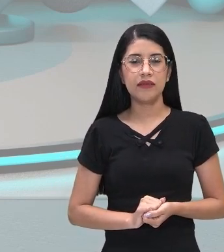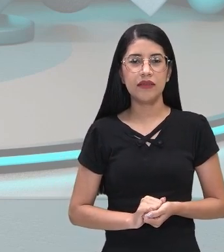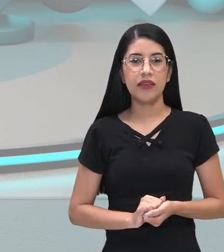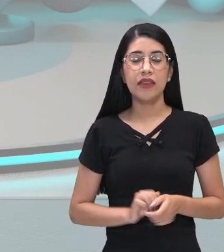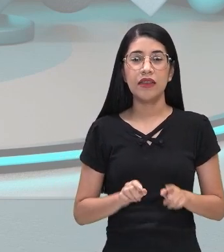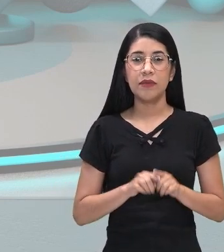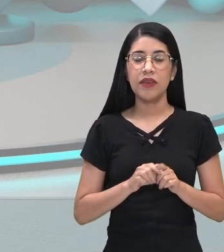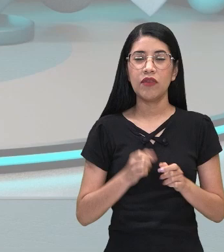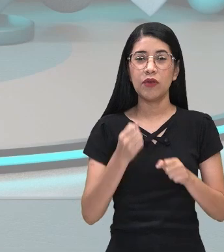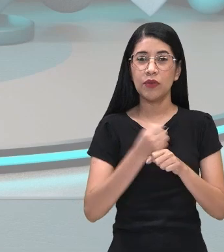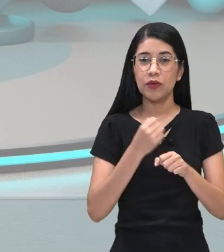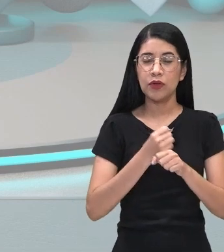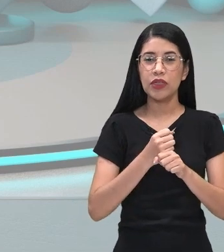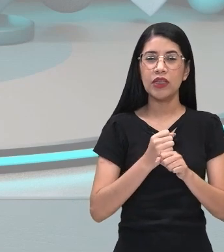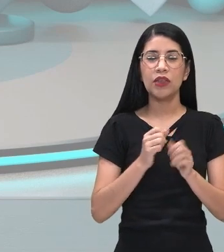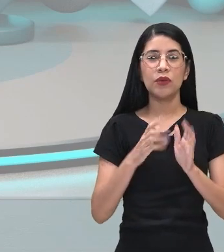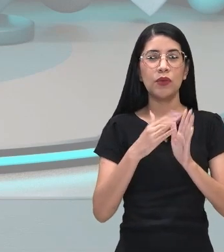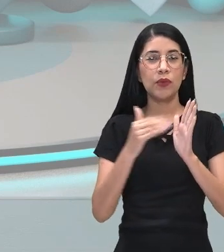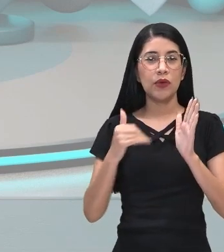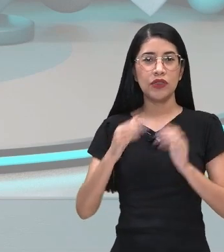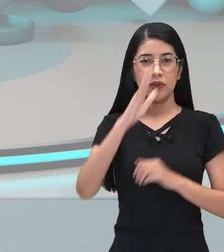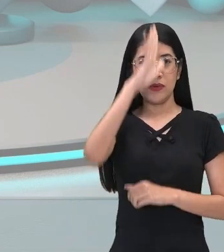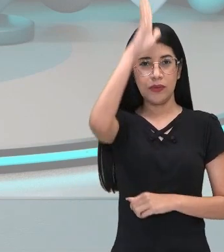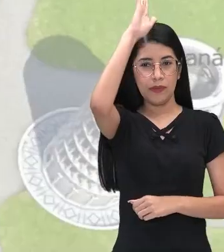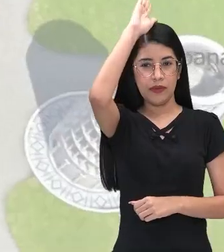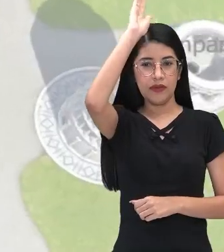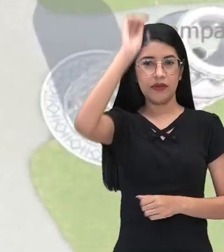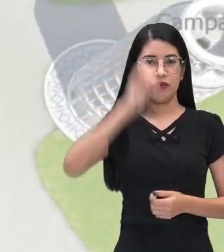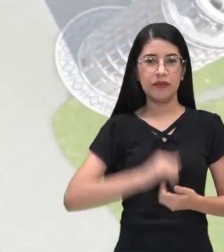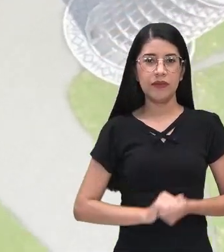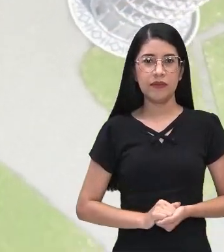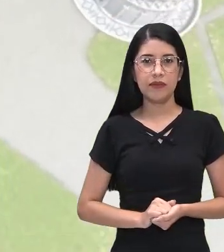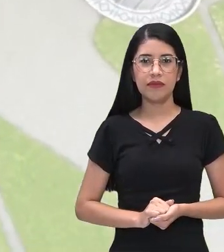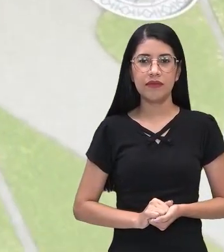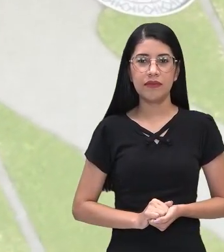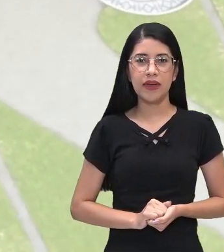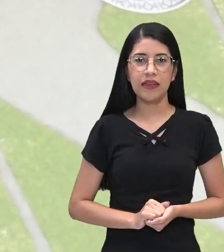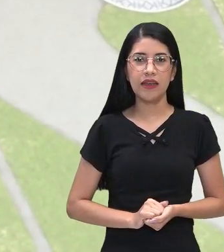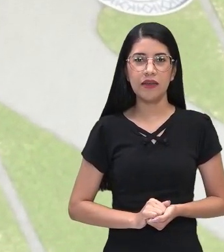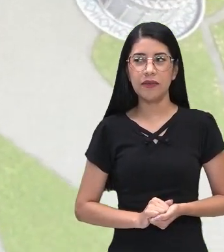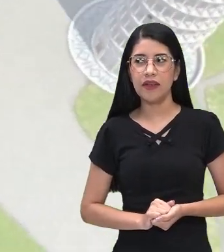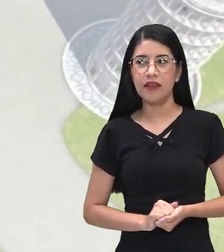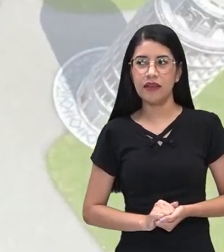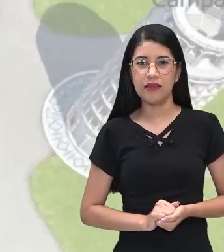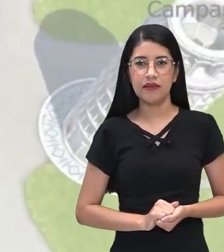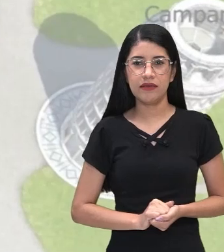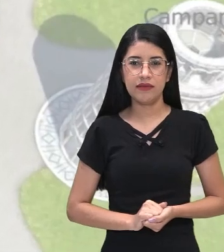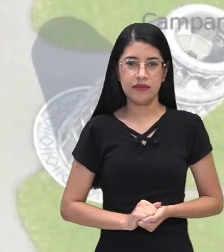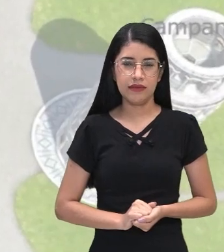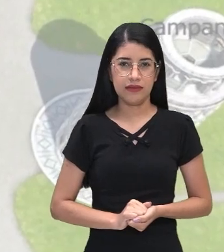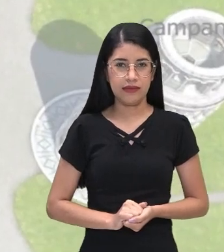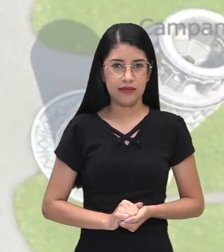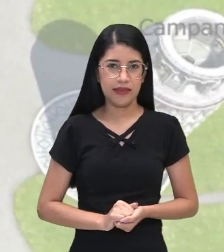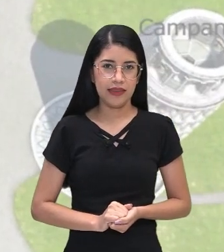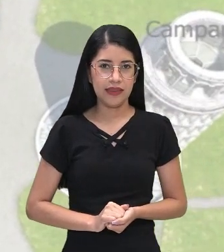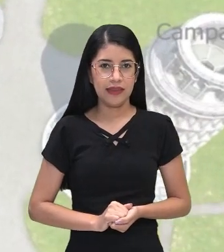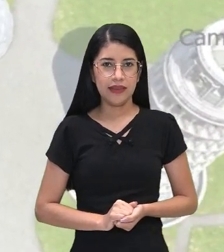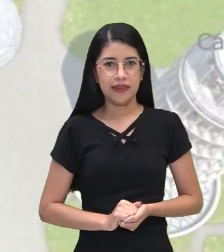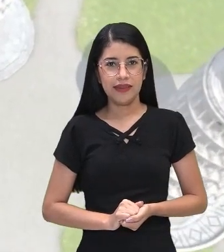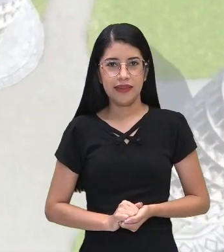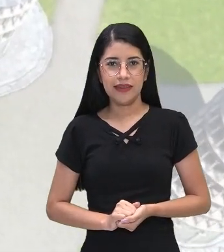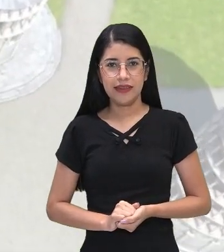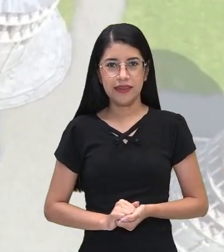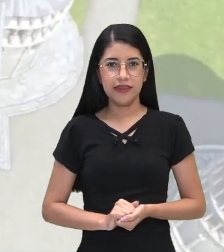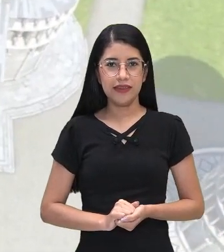como vocês podem ver aqui, olha só, a horizontalidade dela, ou seja,